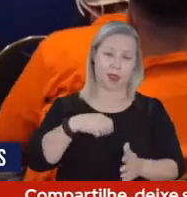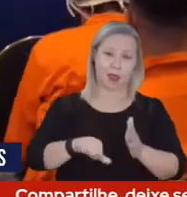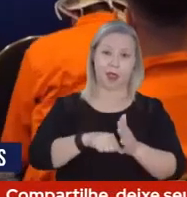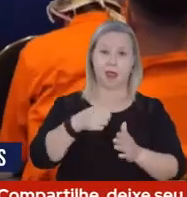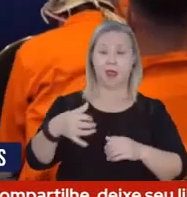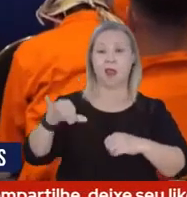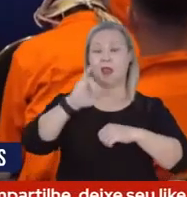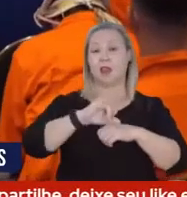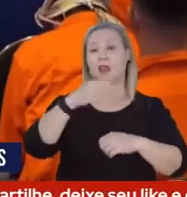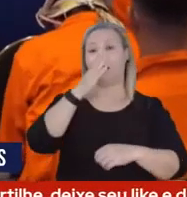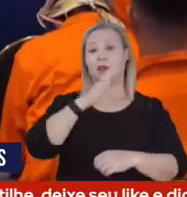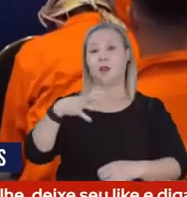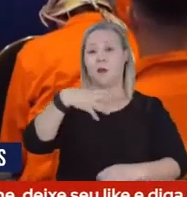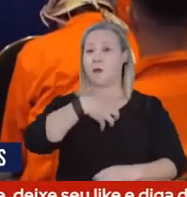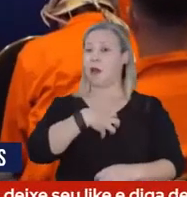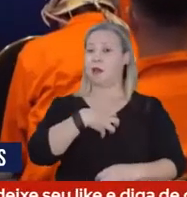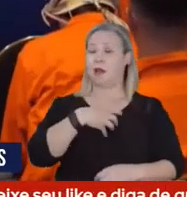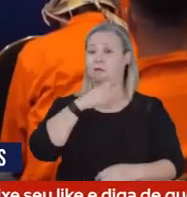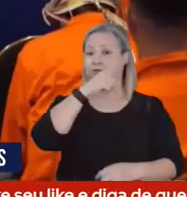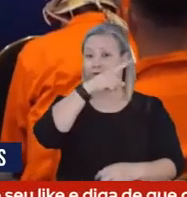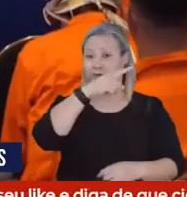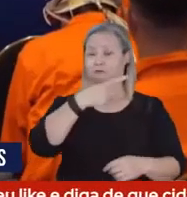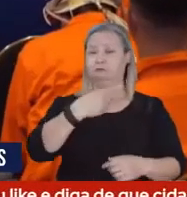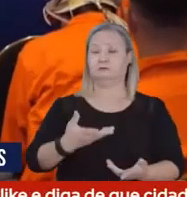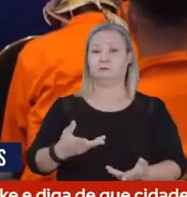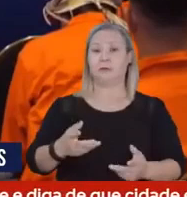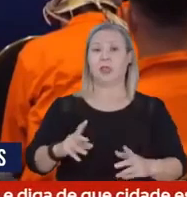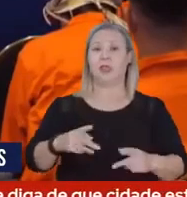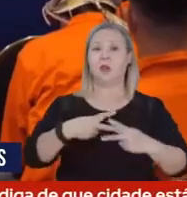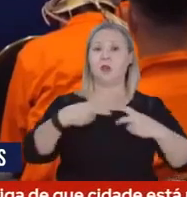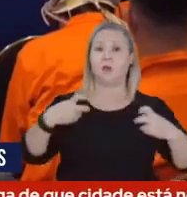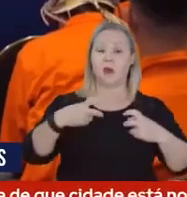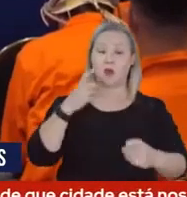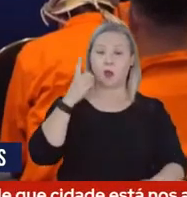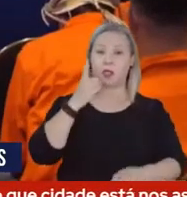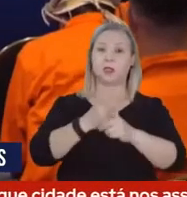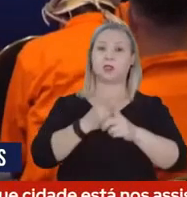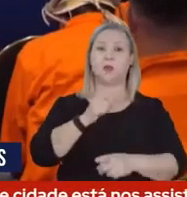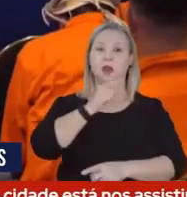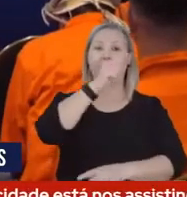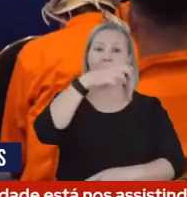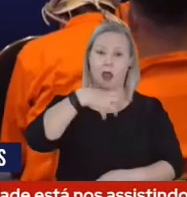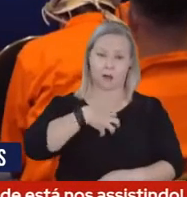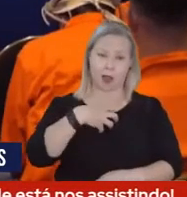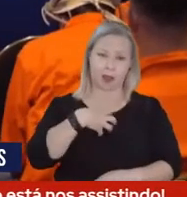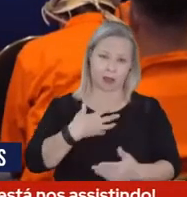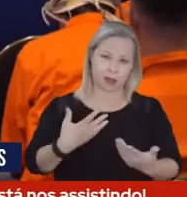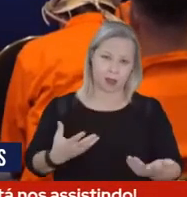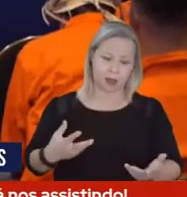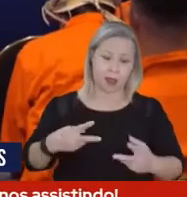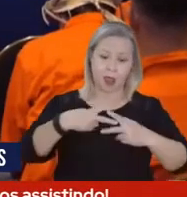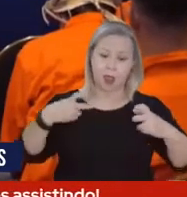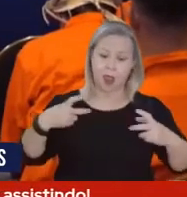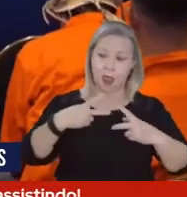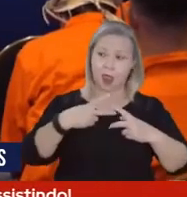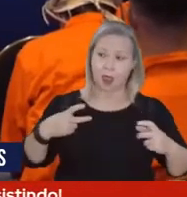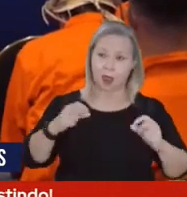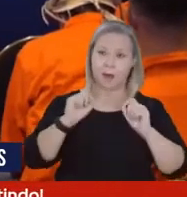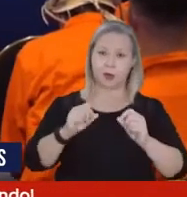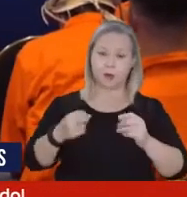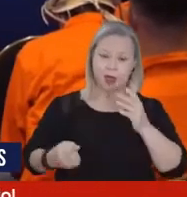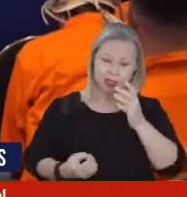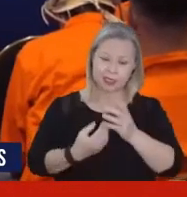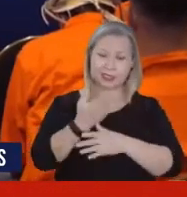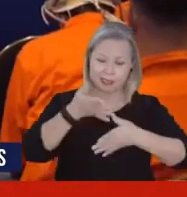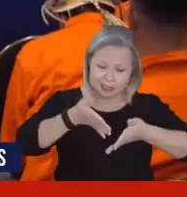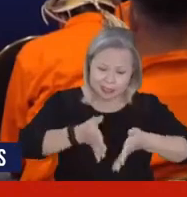Bahia. O petróleo foi descoberto na Bahia. A Petrobras nasceu na Bahia. E